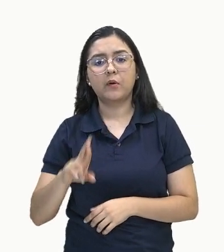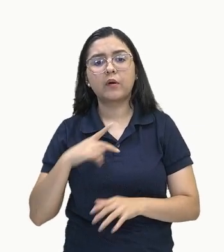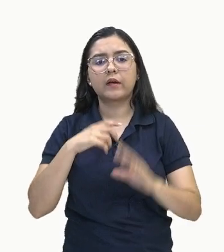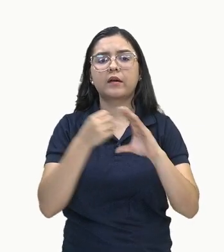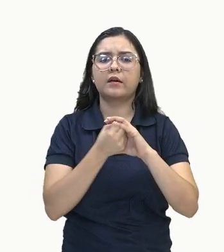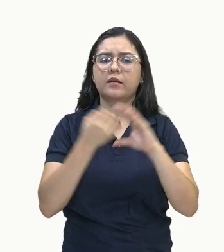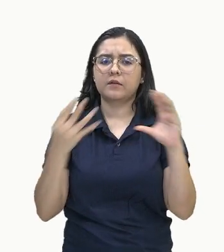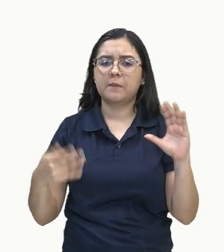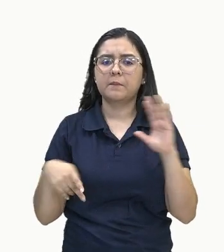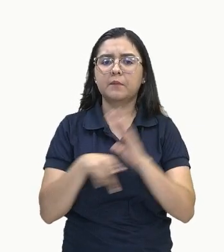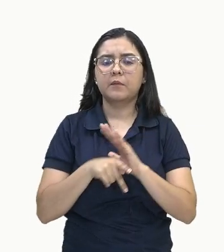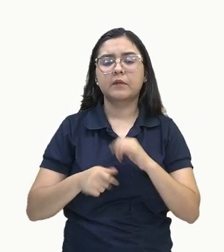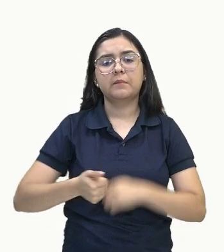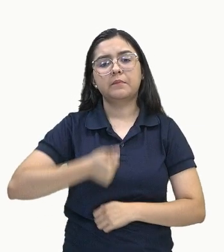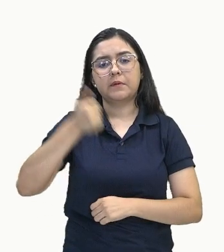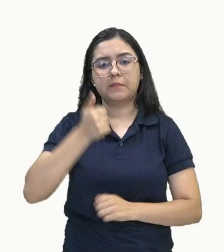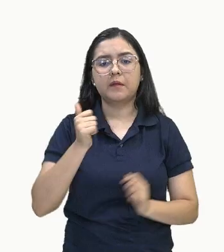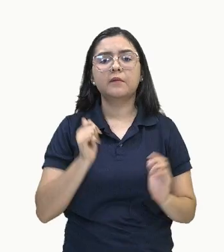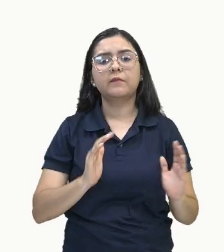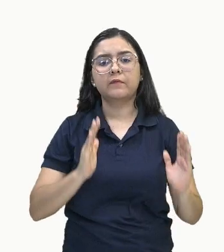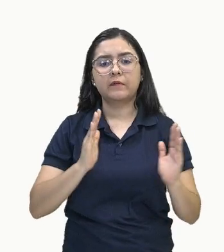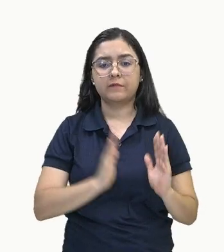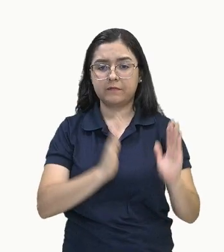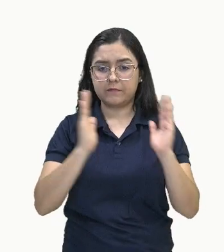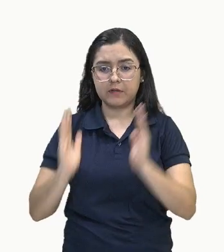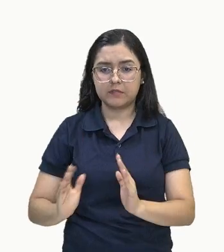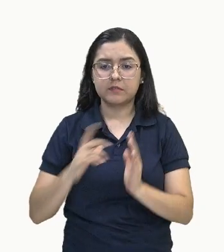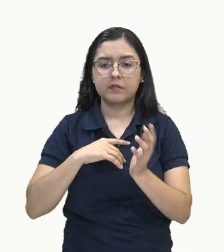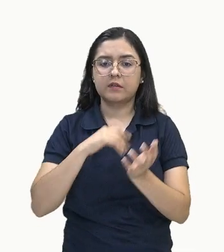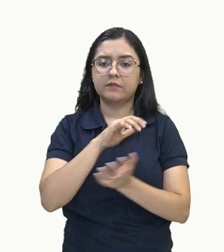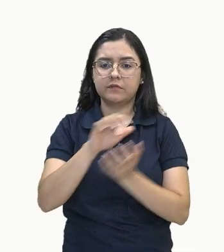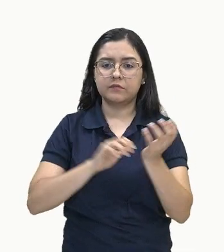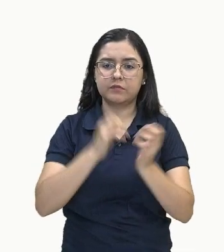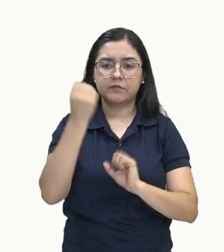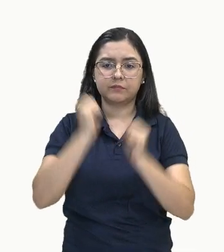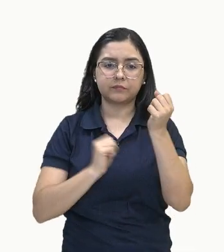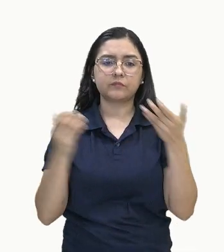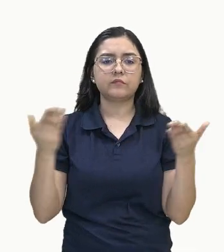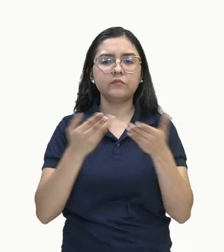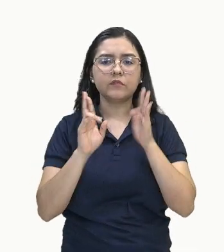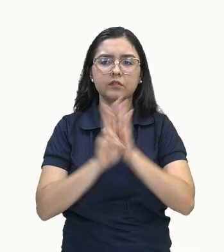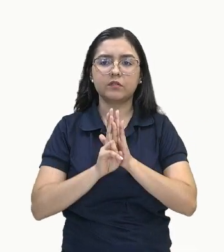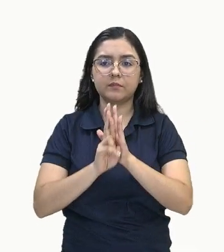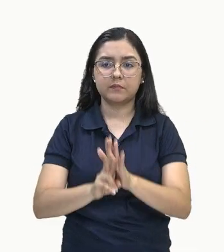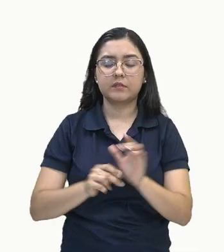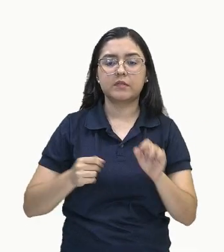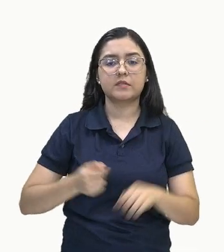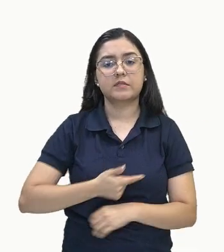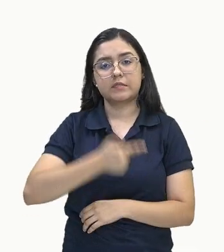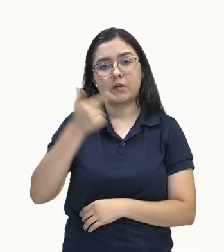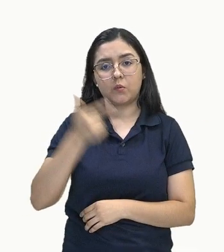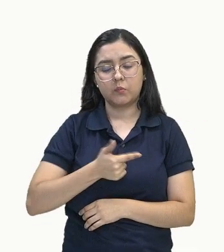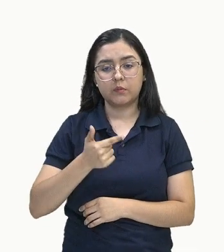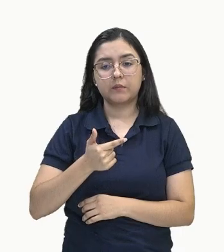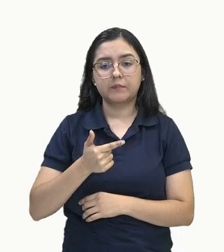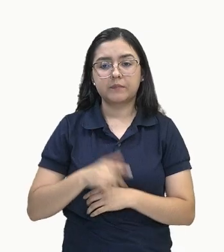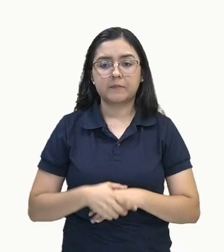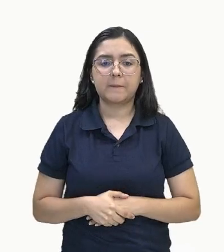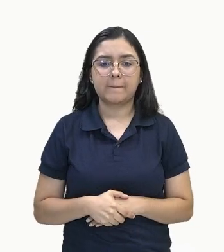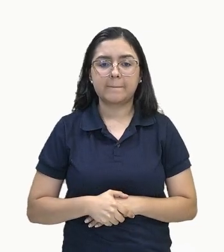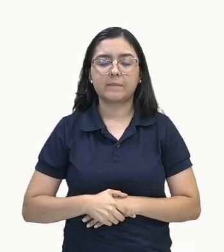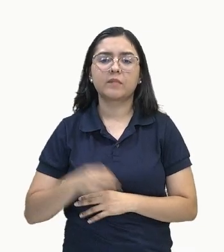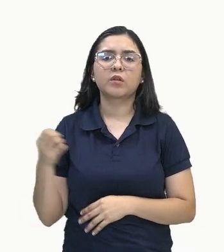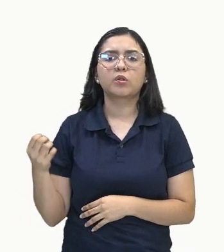característicos da primeira fase da Revolução Industrial, agora dão lugar aos representantes da segunda fase, ou seja,